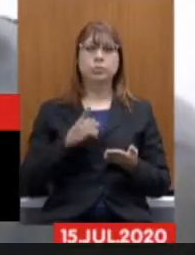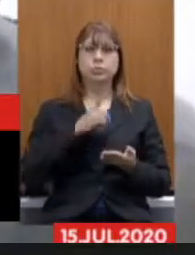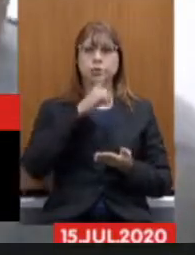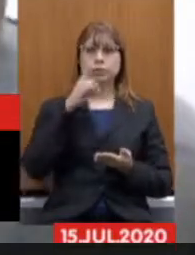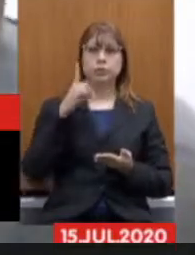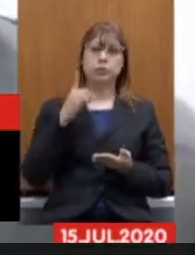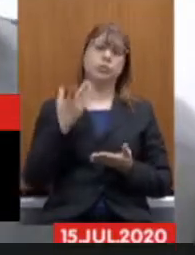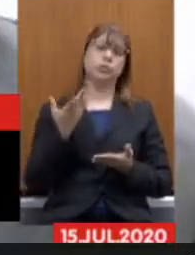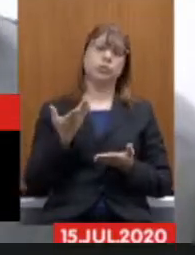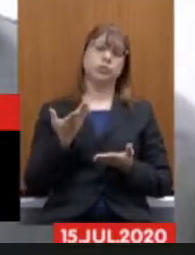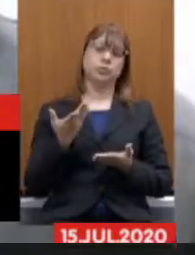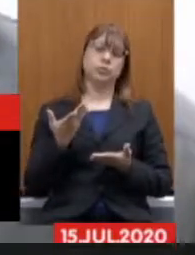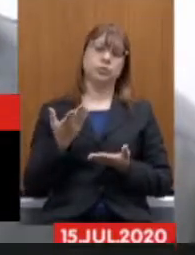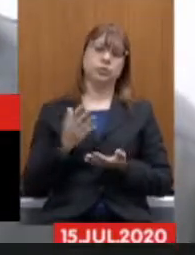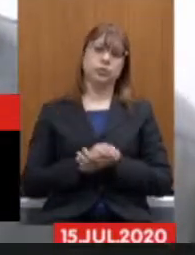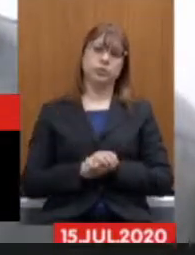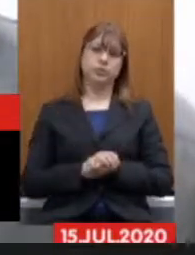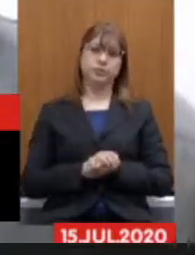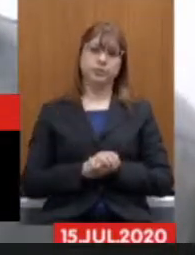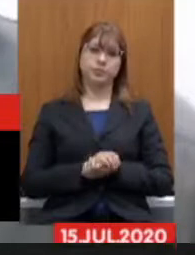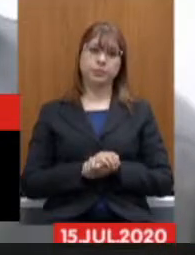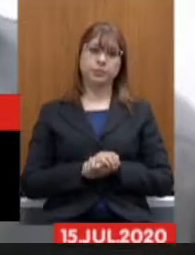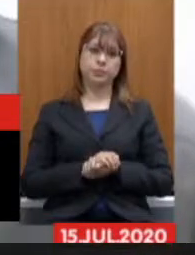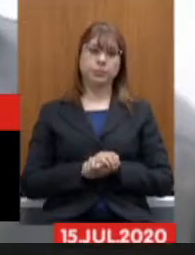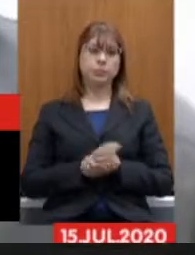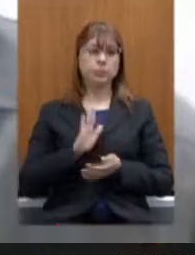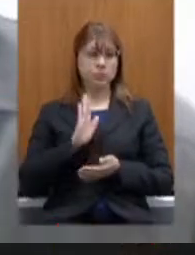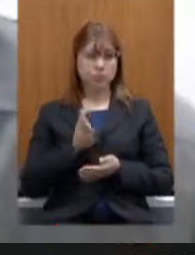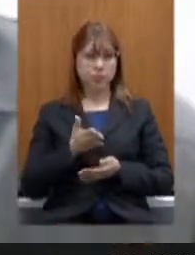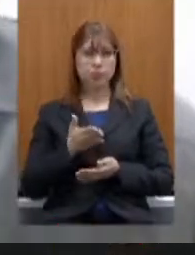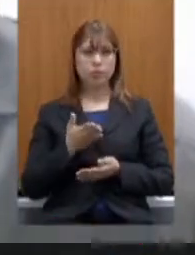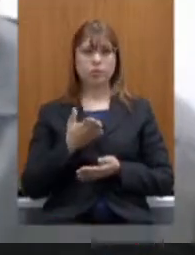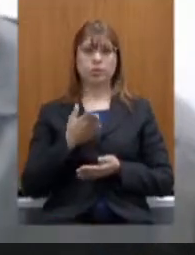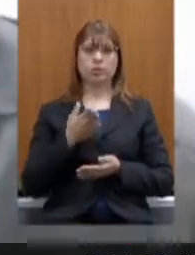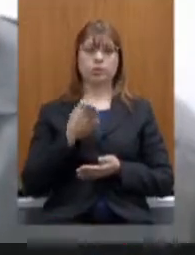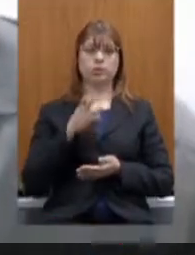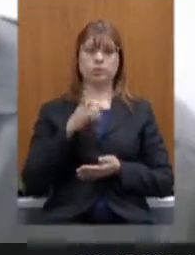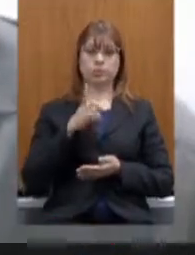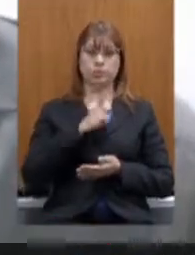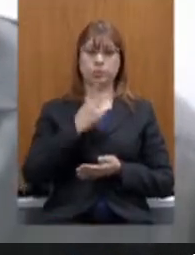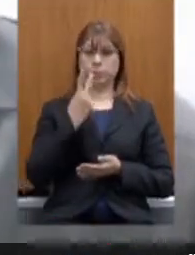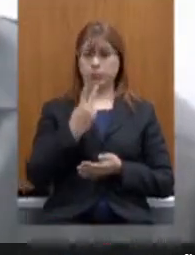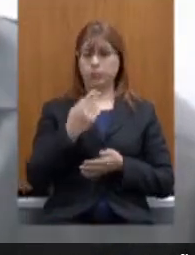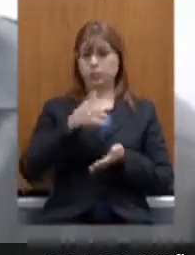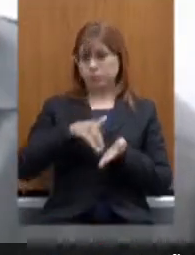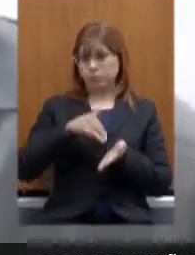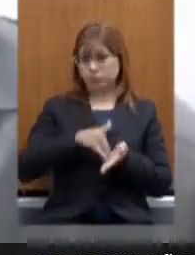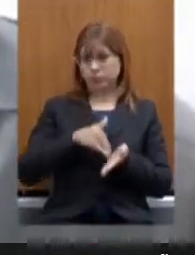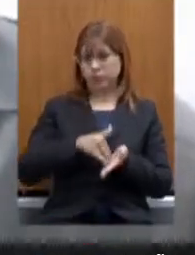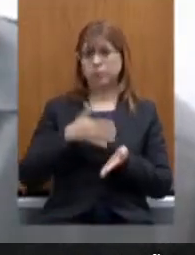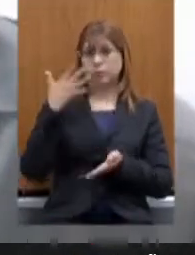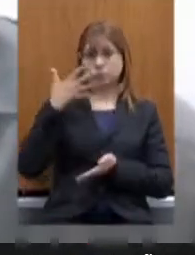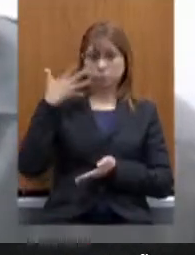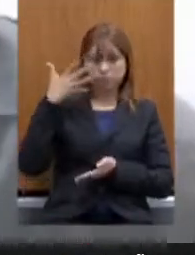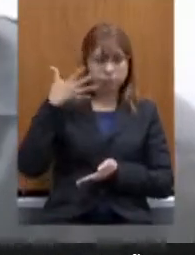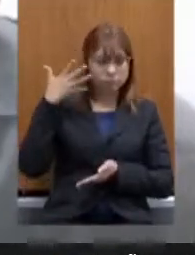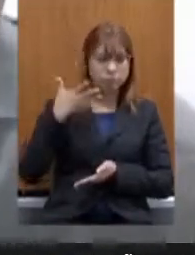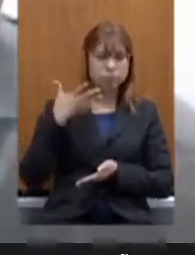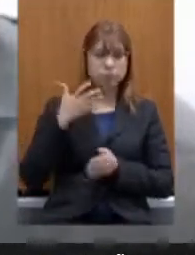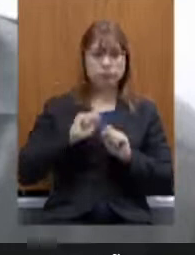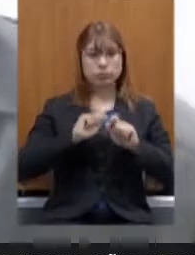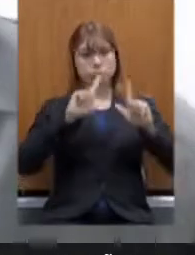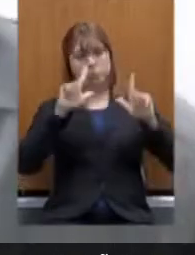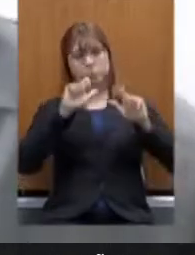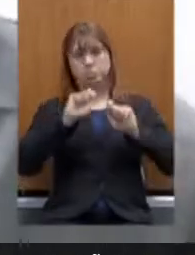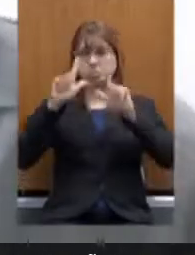da escuta é nós ouvimos dois secretários e trouxeram para os